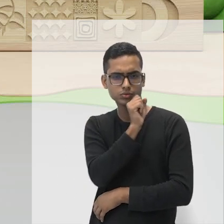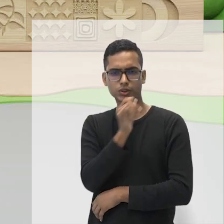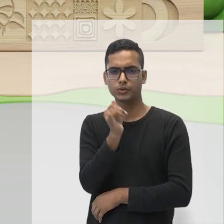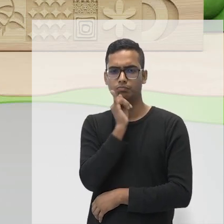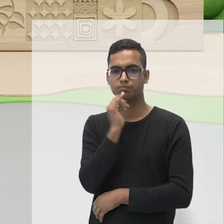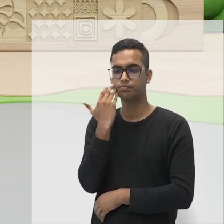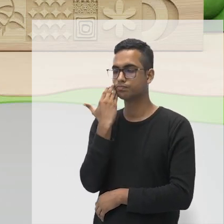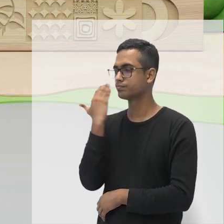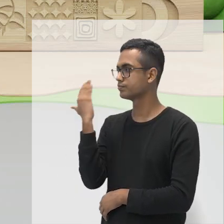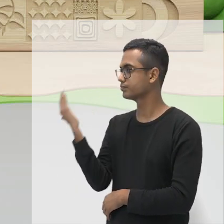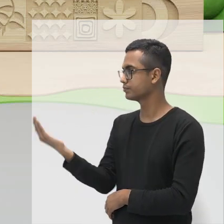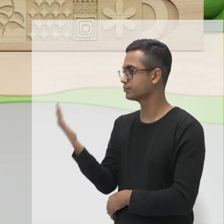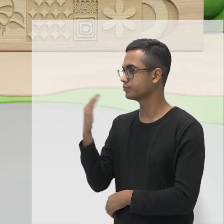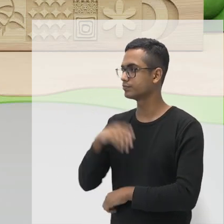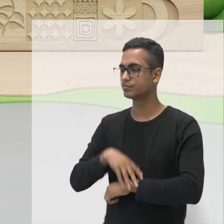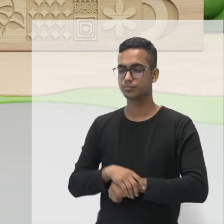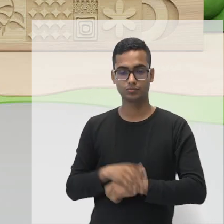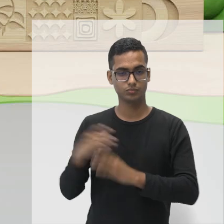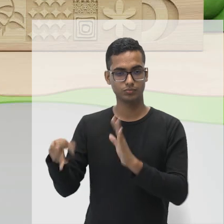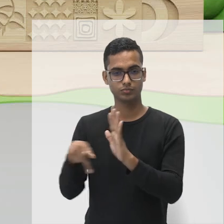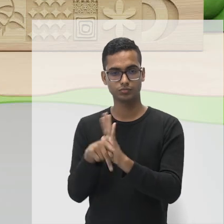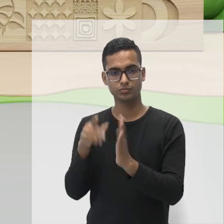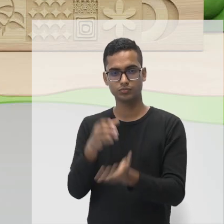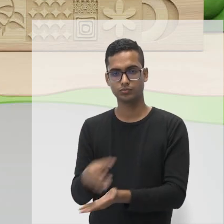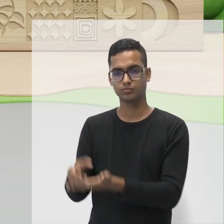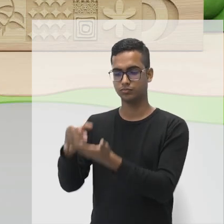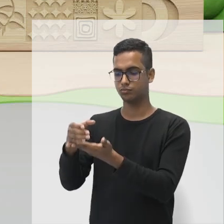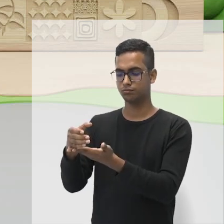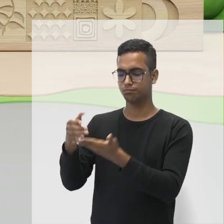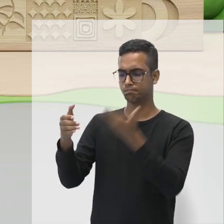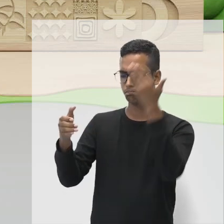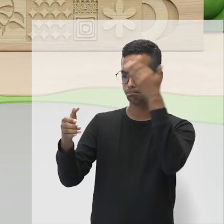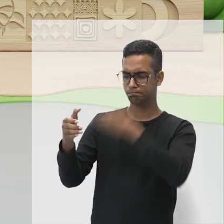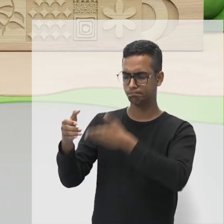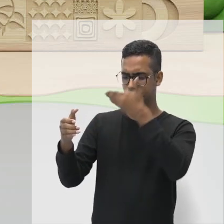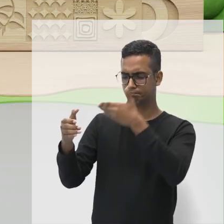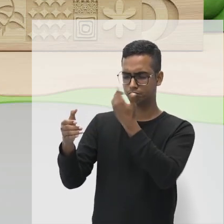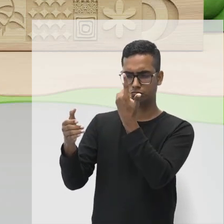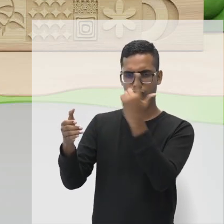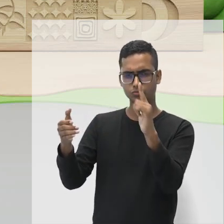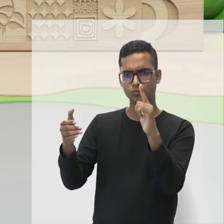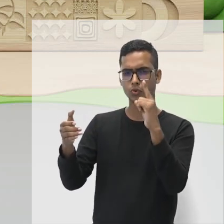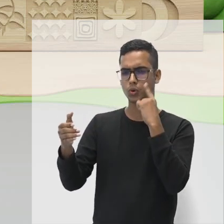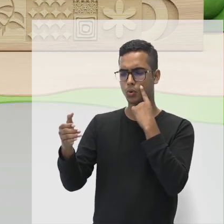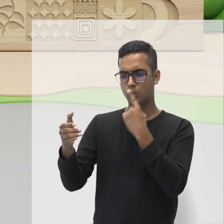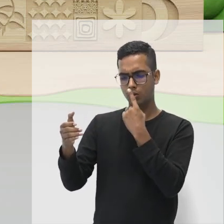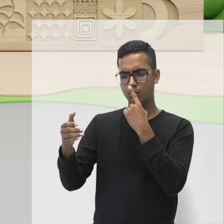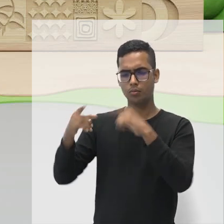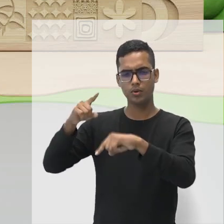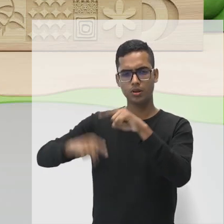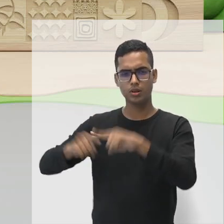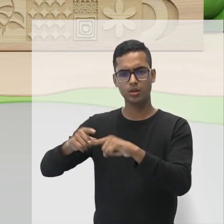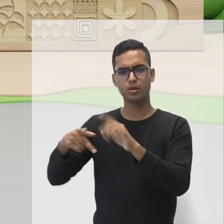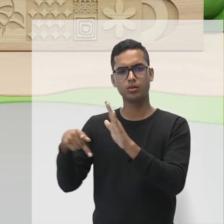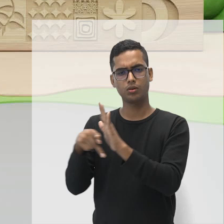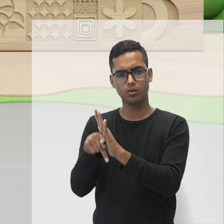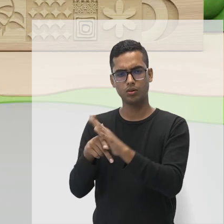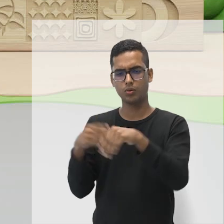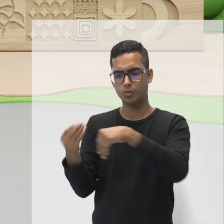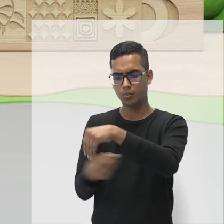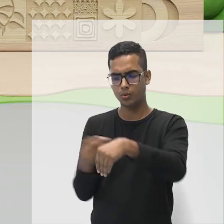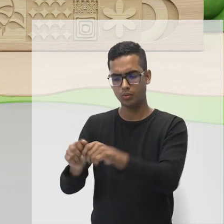aqui nós temos do copo, não consigo identificar outro elemento a olho nu. Então, eu tenho uma